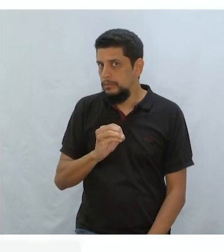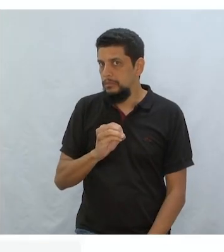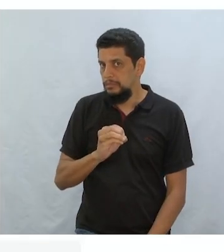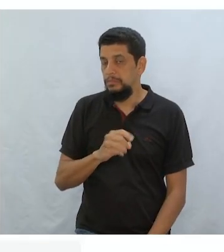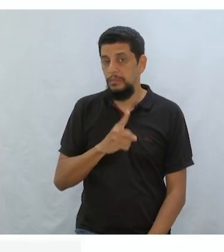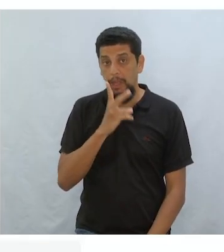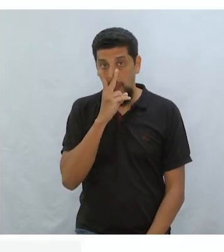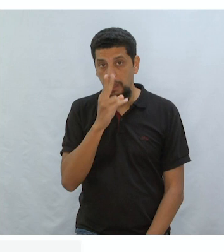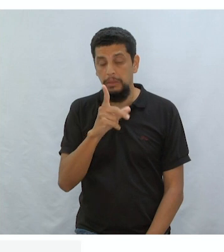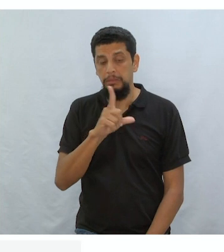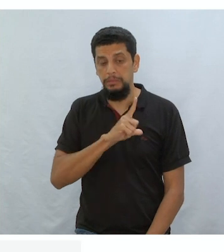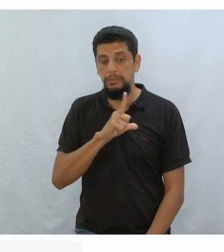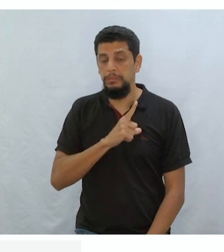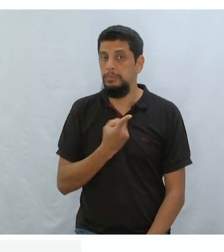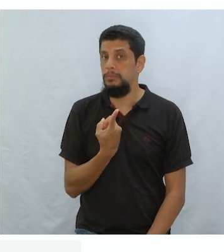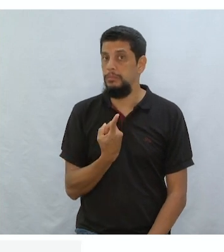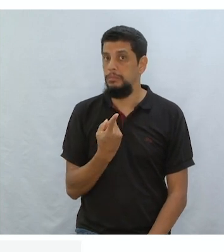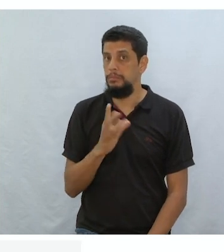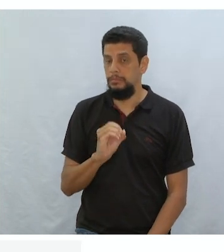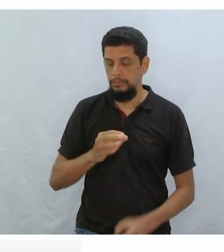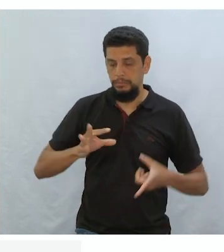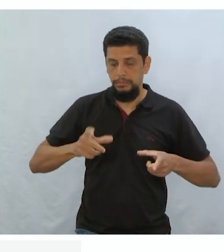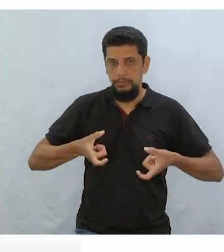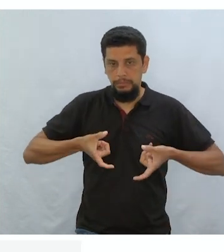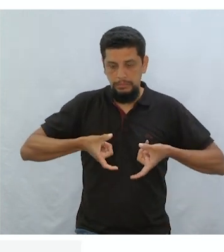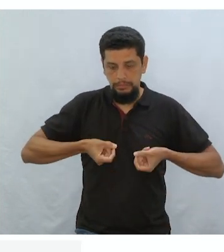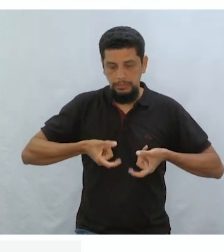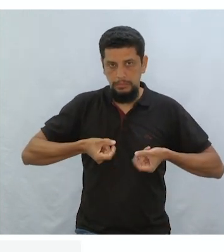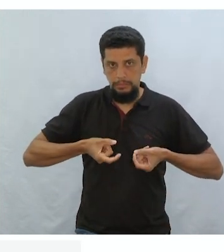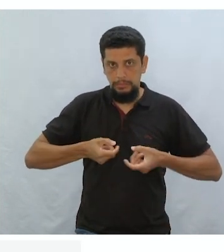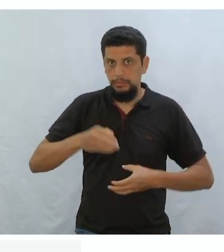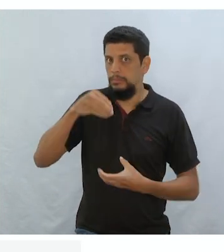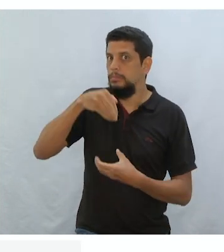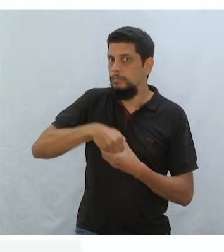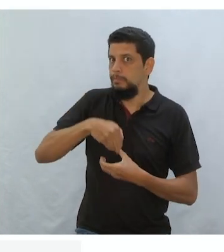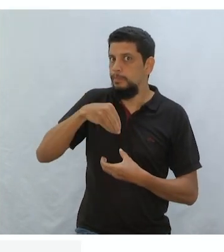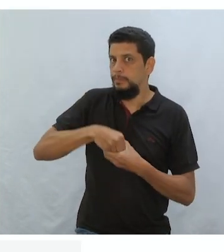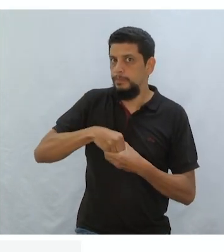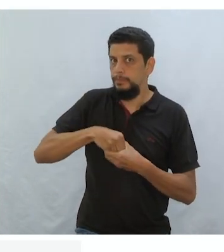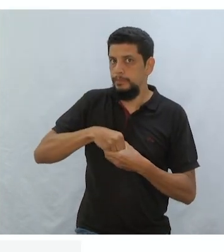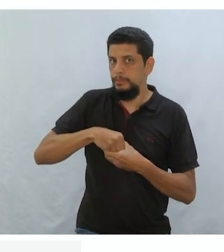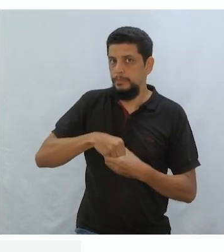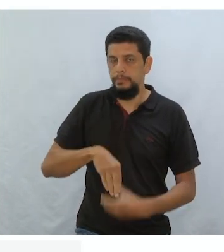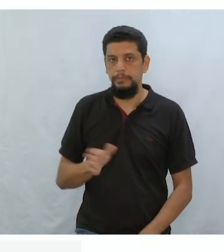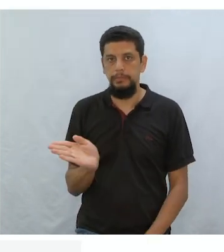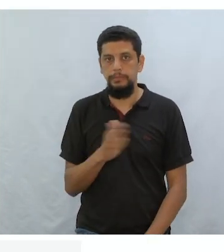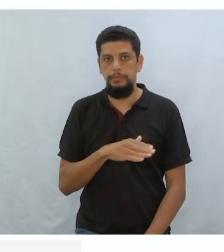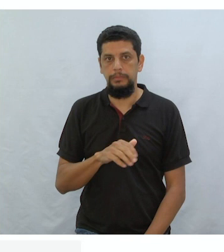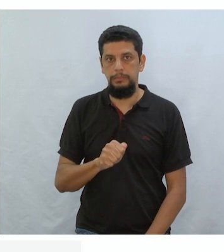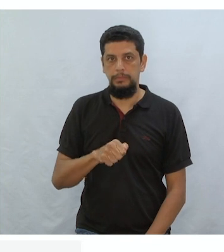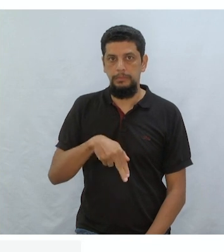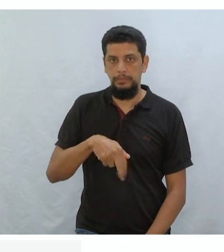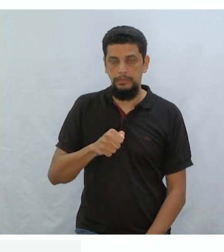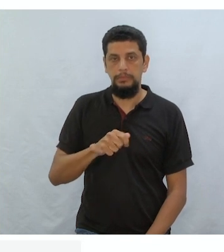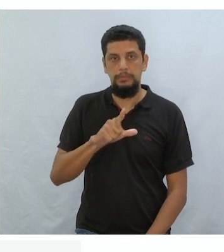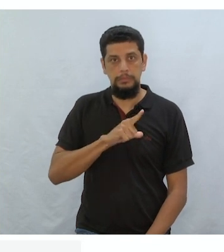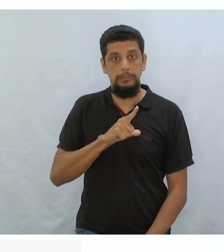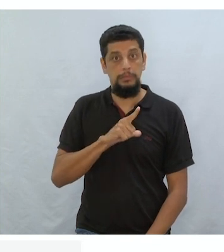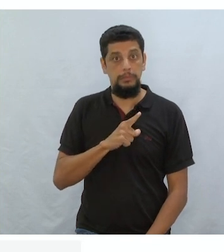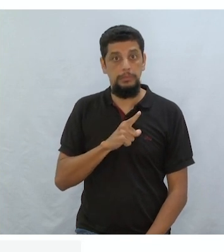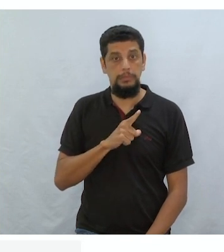pote. O Léo acha que tem 10 grampos dentro do pote. E a Ana, ela acha que